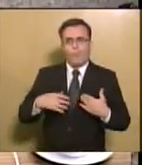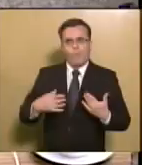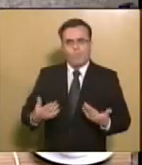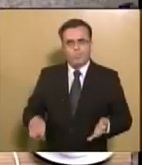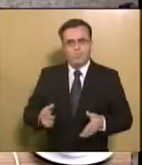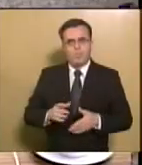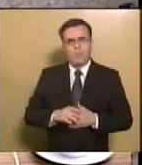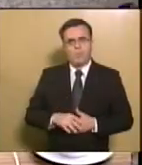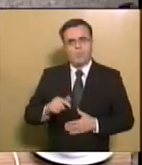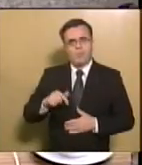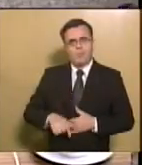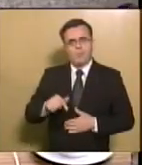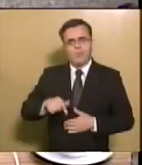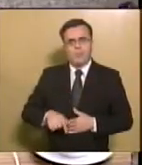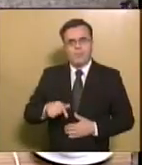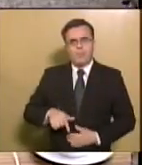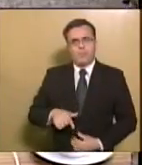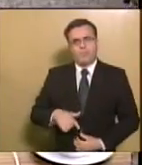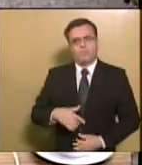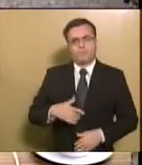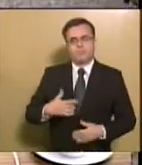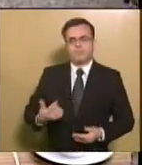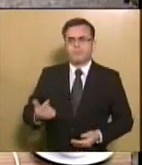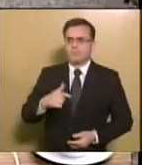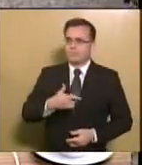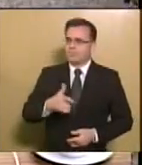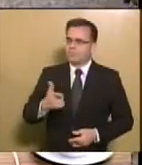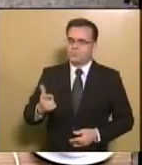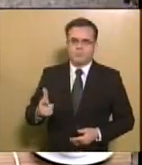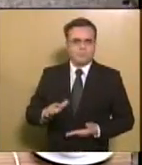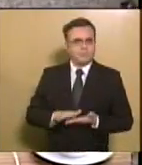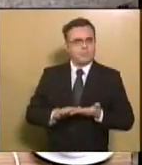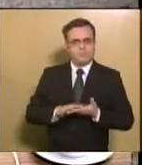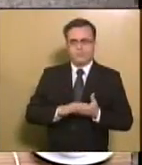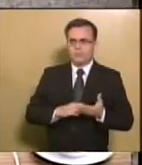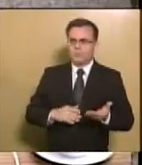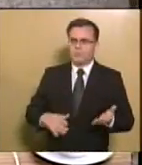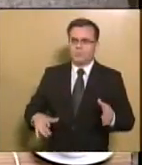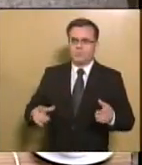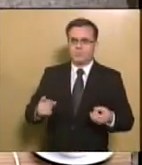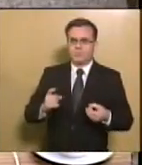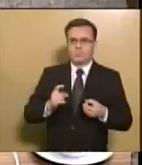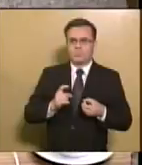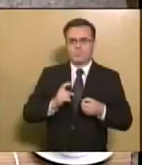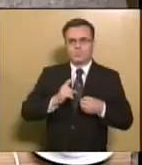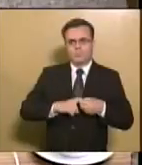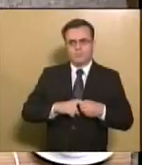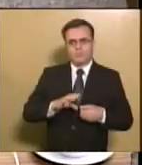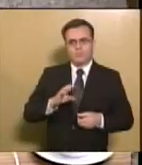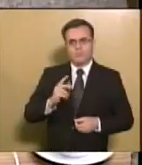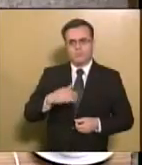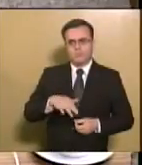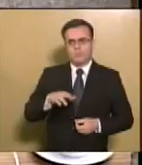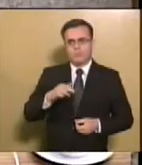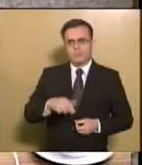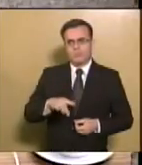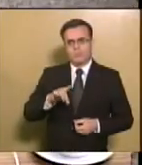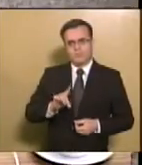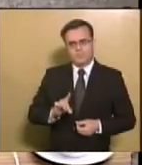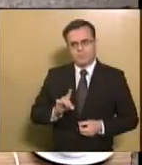do estado não ter ainda procedido o convênio com a CRIHAD.